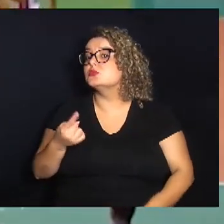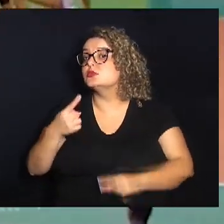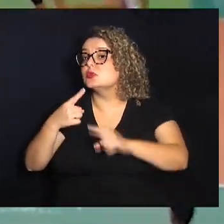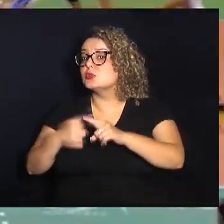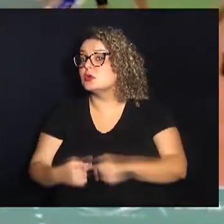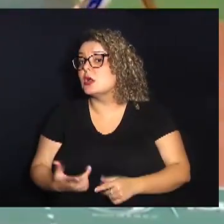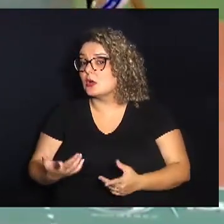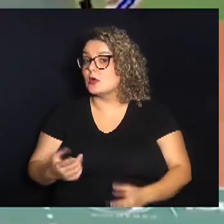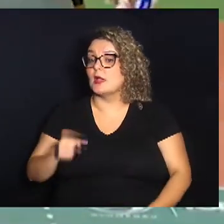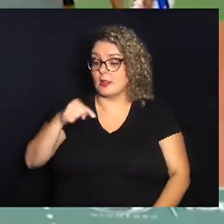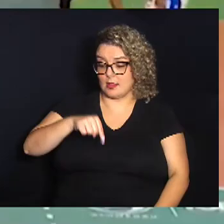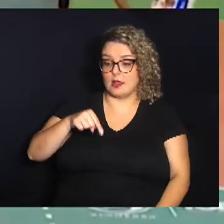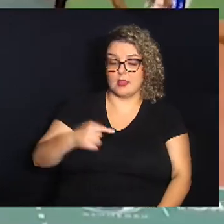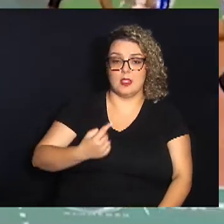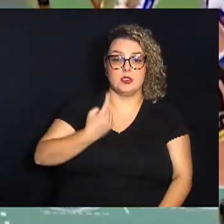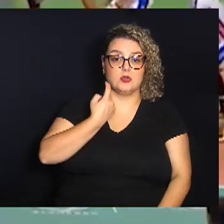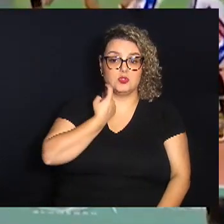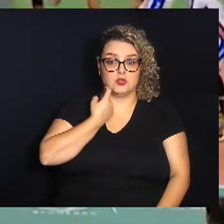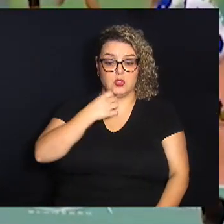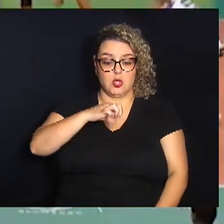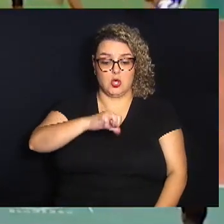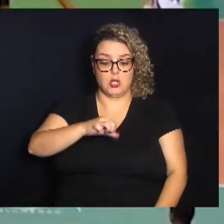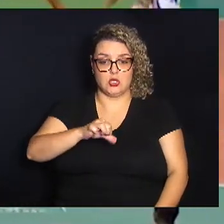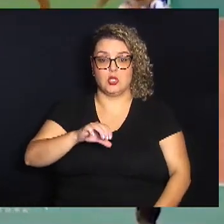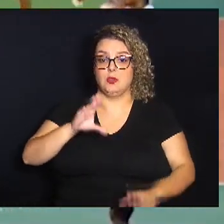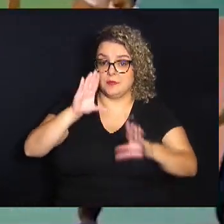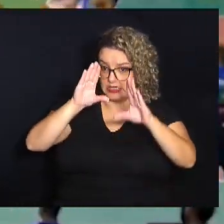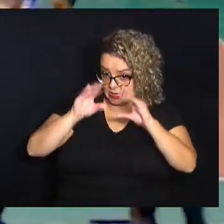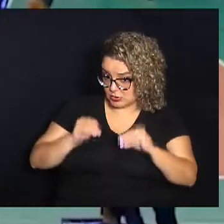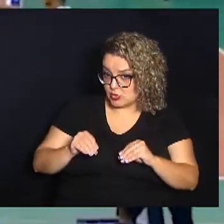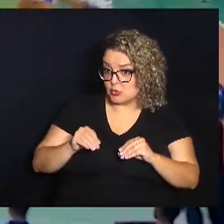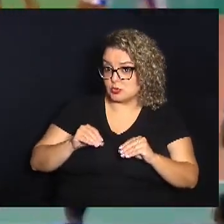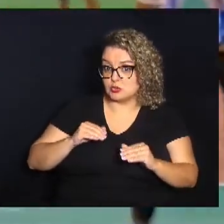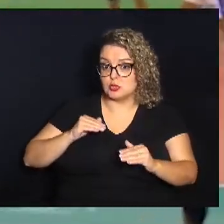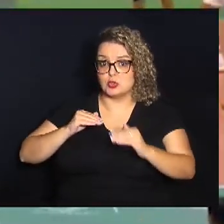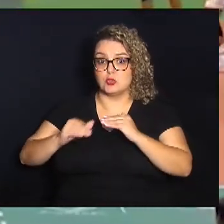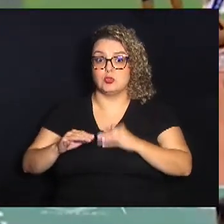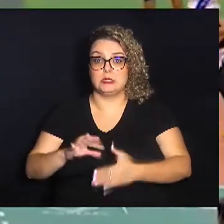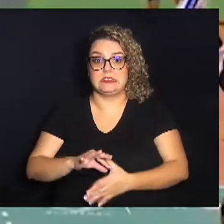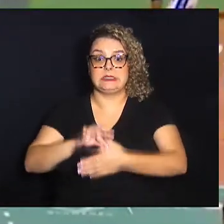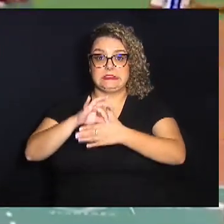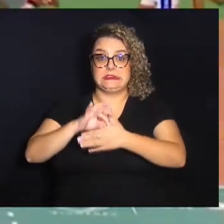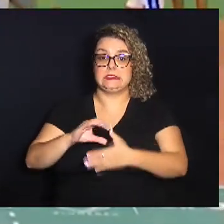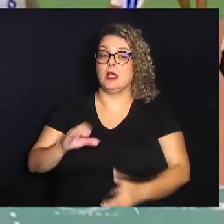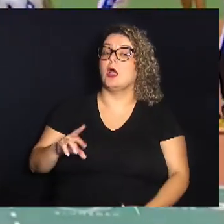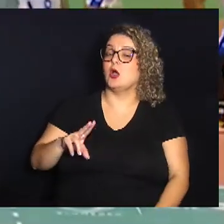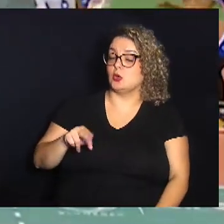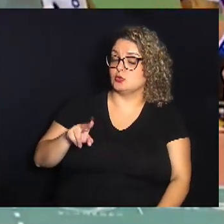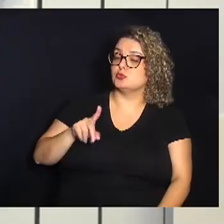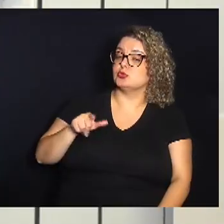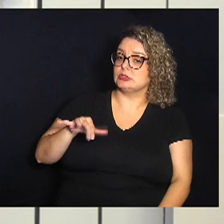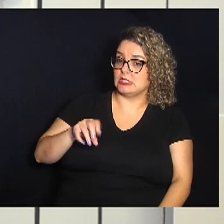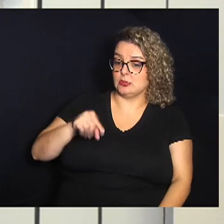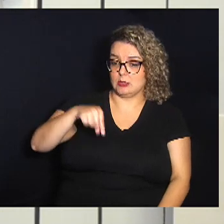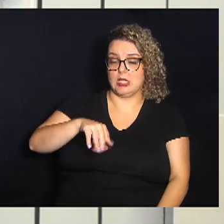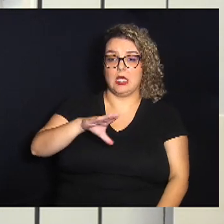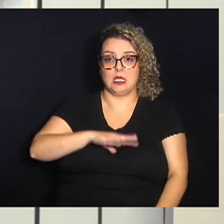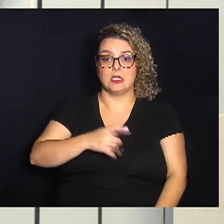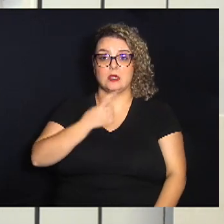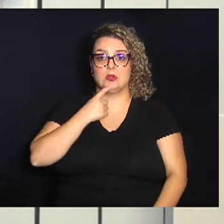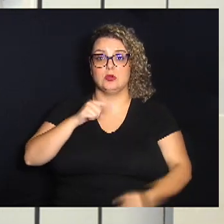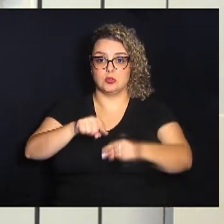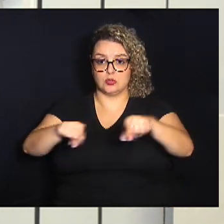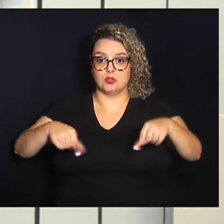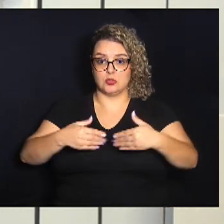nesta sexta-feira, 9 horas da noite, contra o líder Cruzeiro, aqui em Campinas, no ginásio do